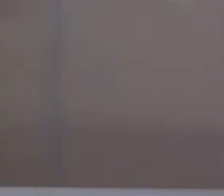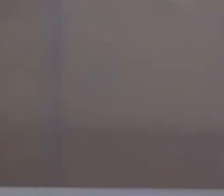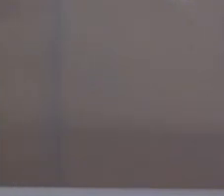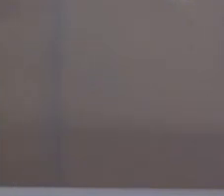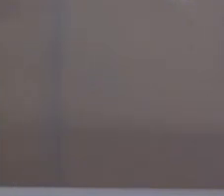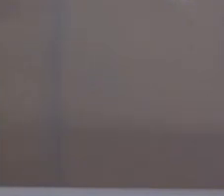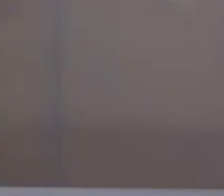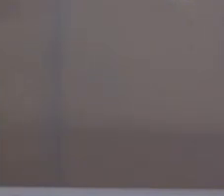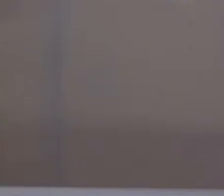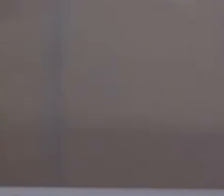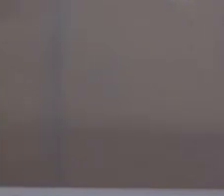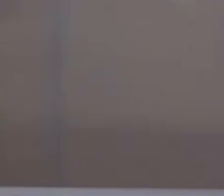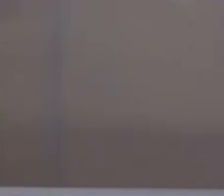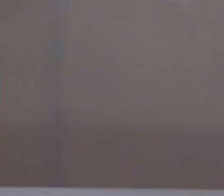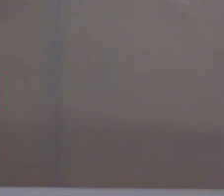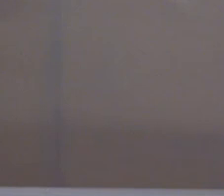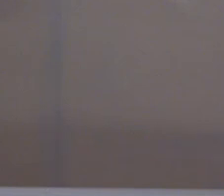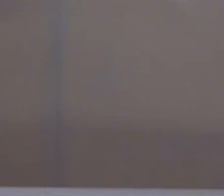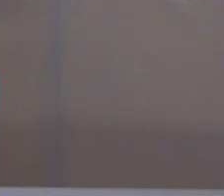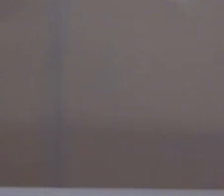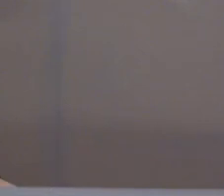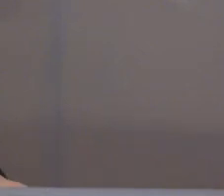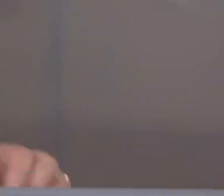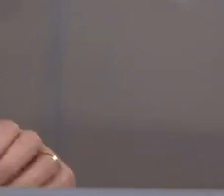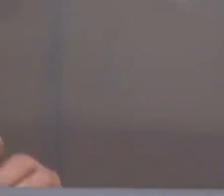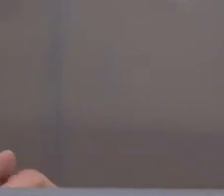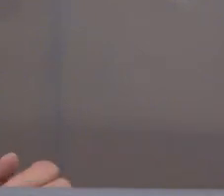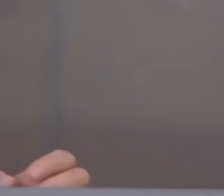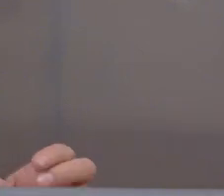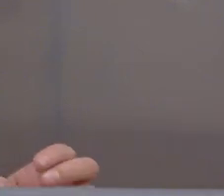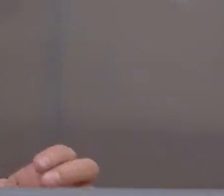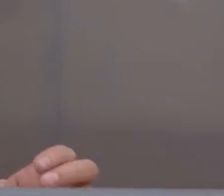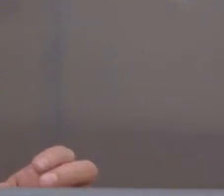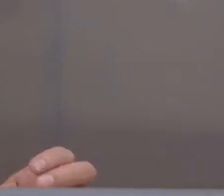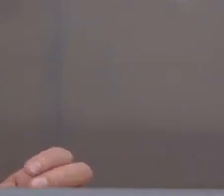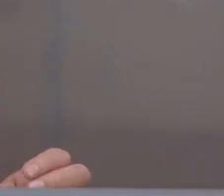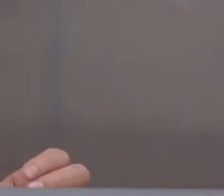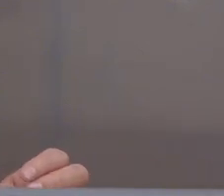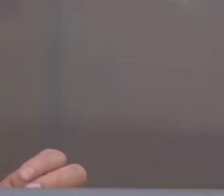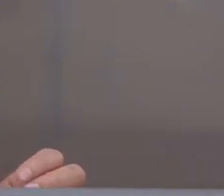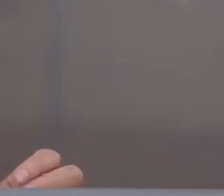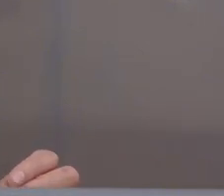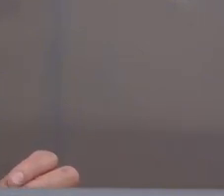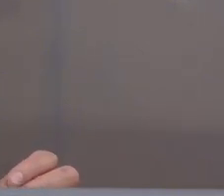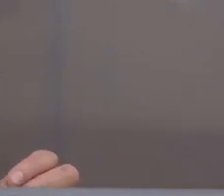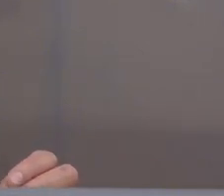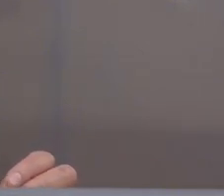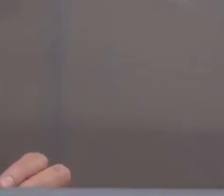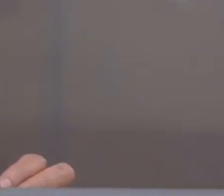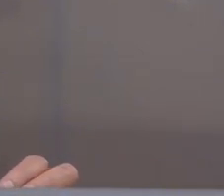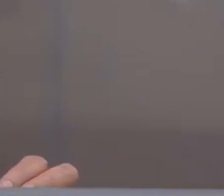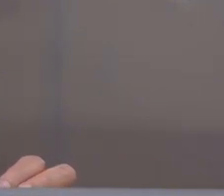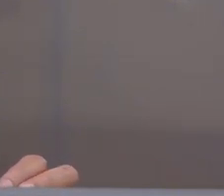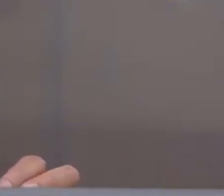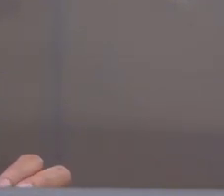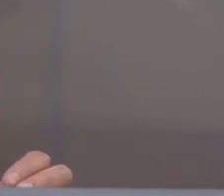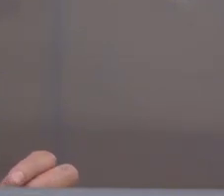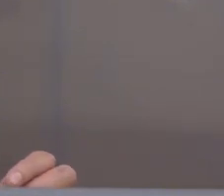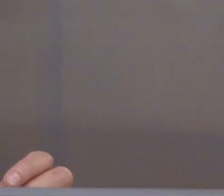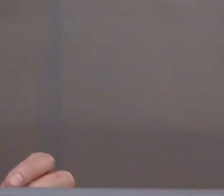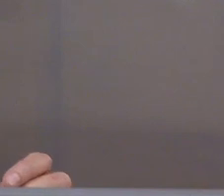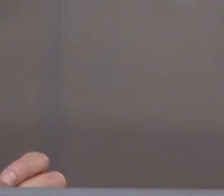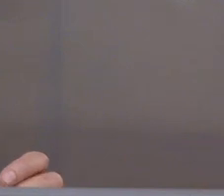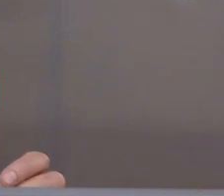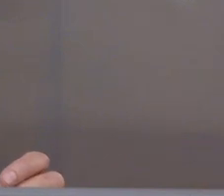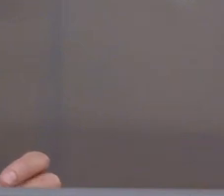eh dout Luciana Cristina vou passar agora a palavra PR Talita Carla e especialista